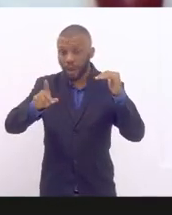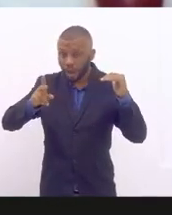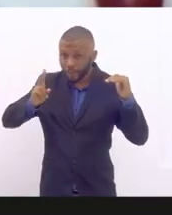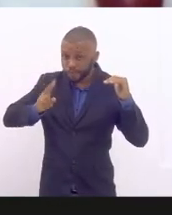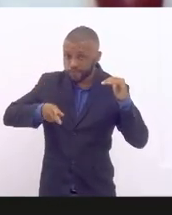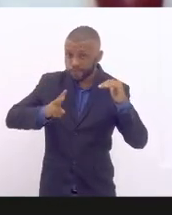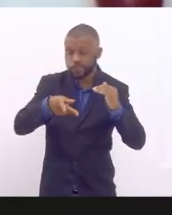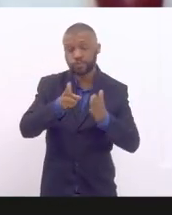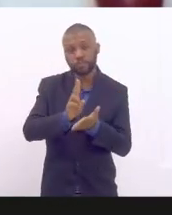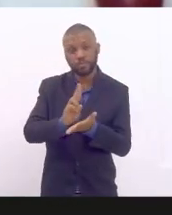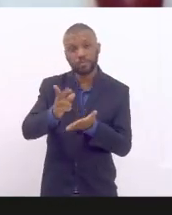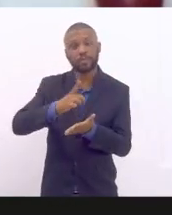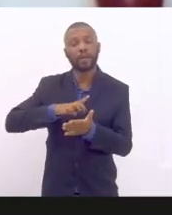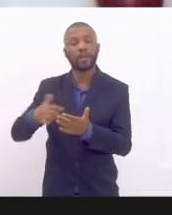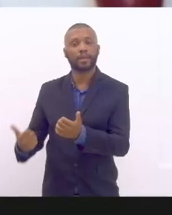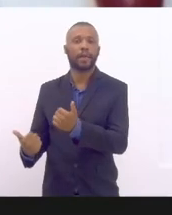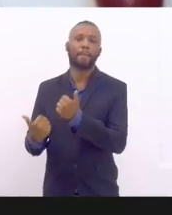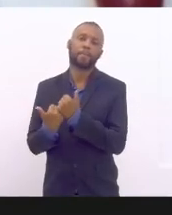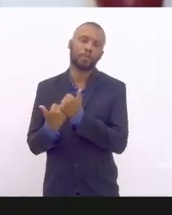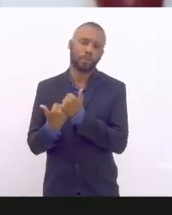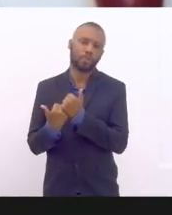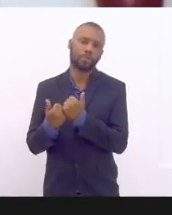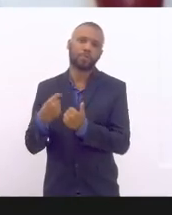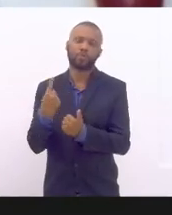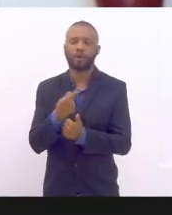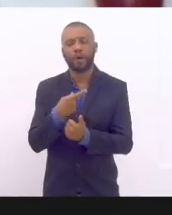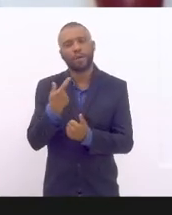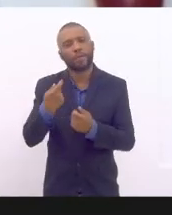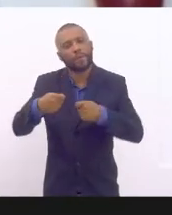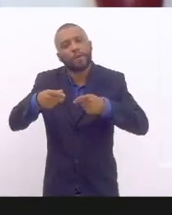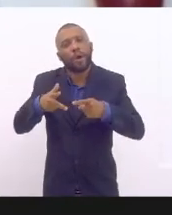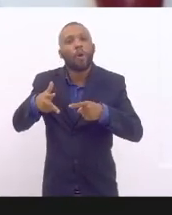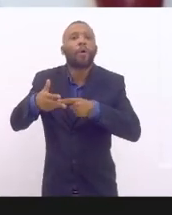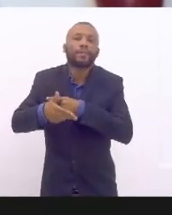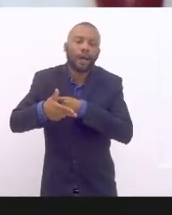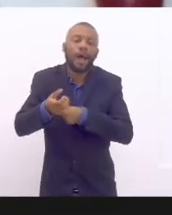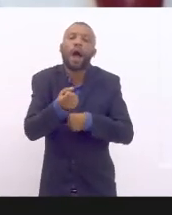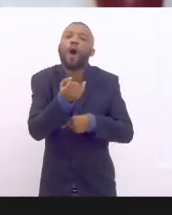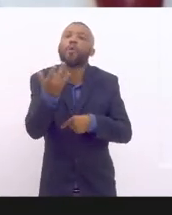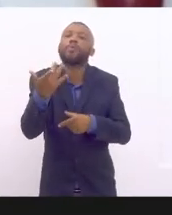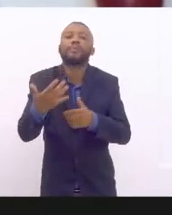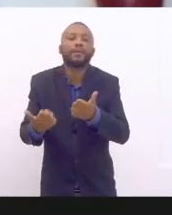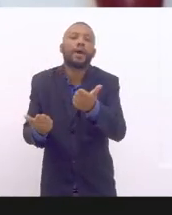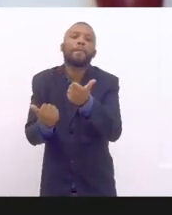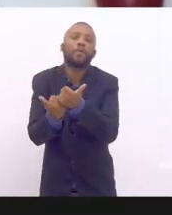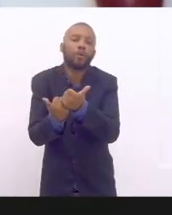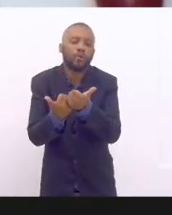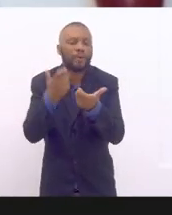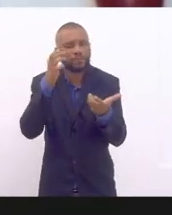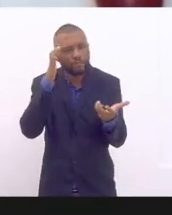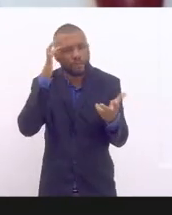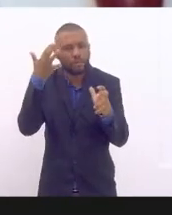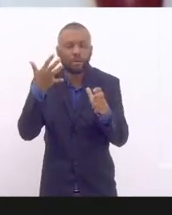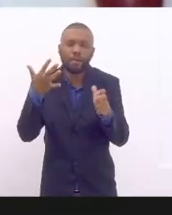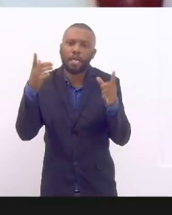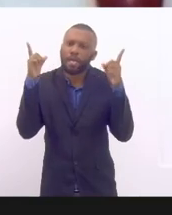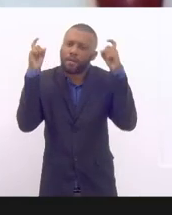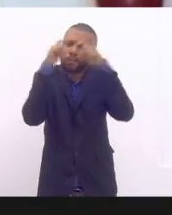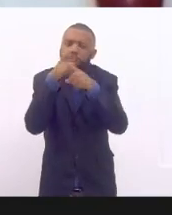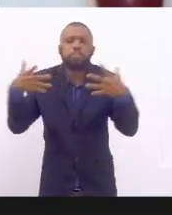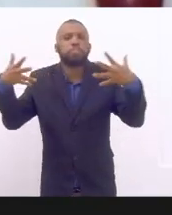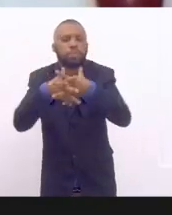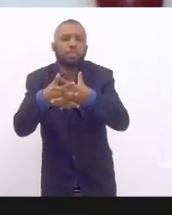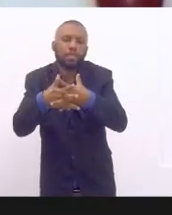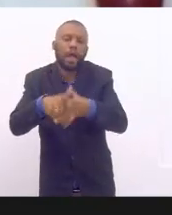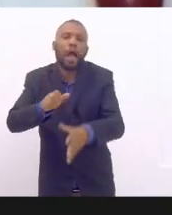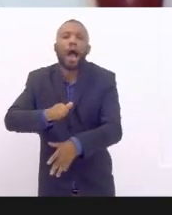universidade porque tem esse apoio nós vamos ter que cortar alguns desses apoios e teremos a situação dramática de aluno